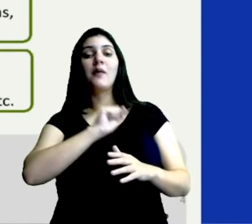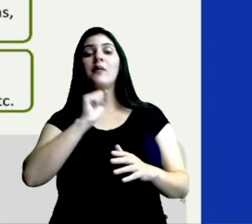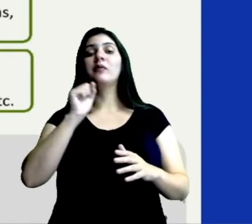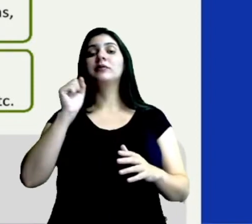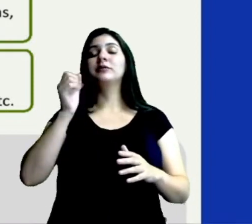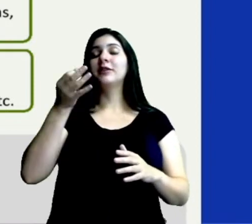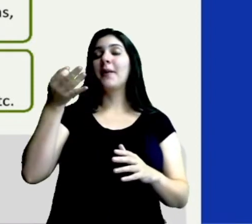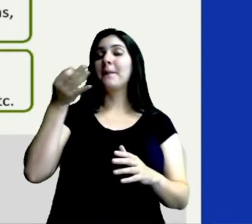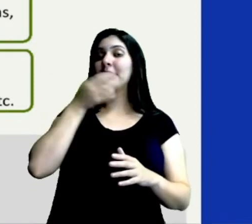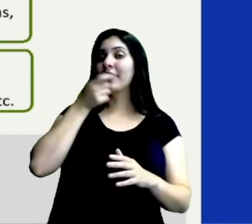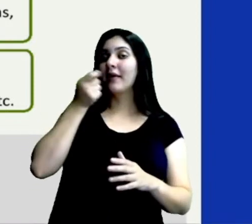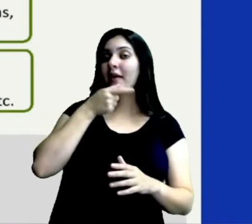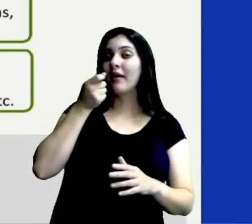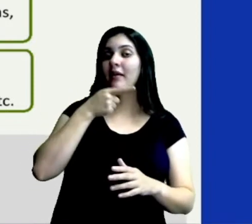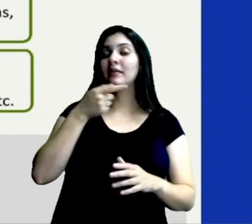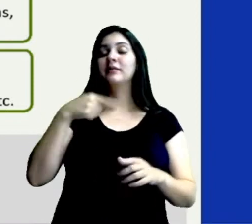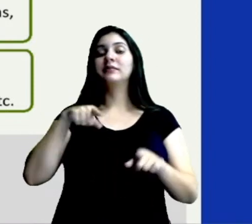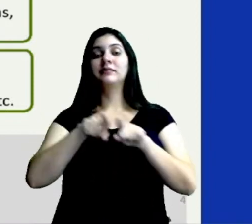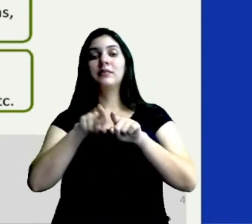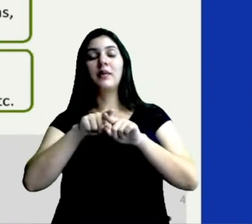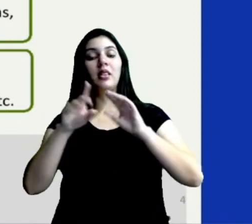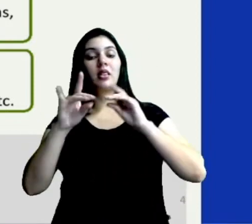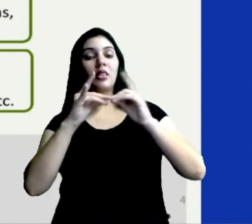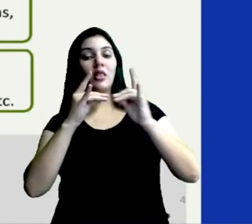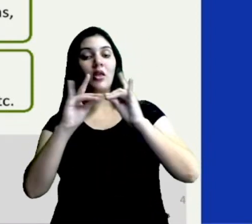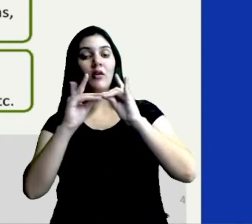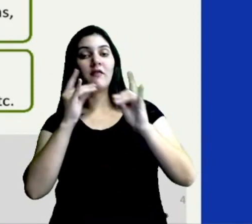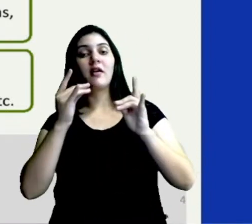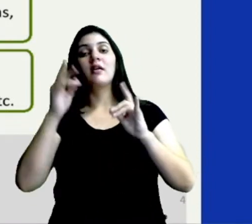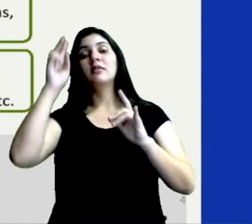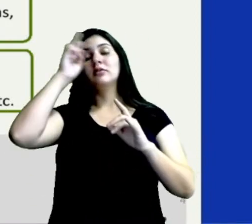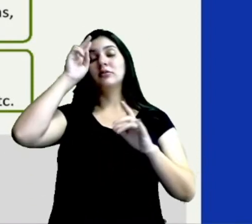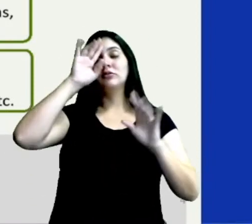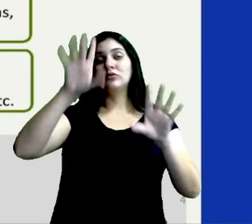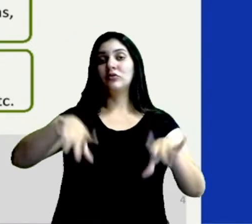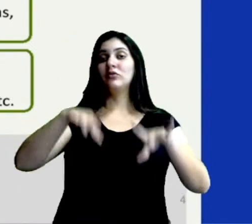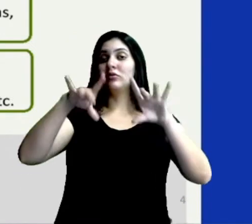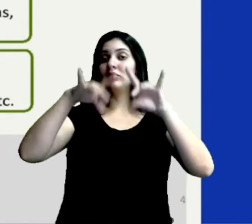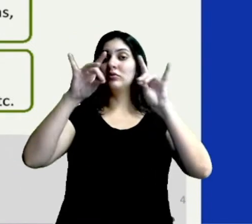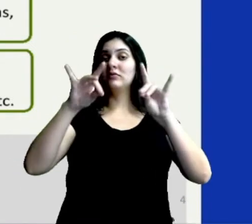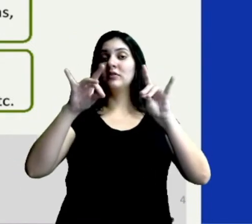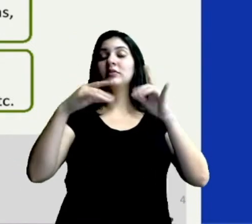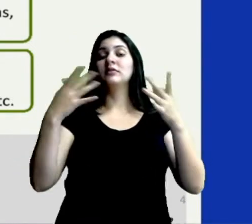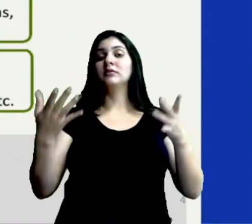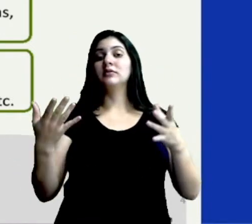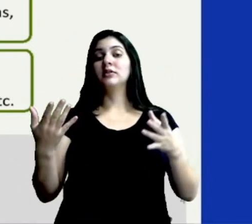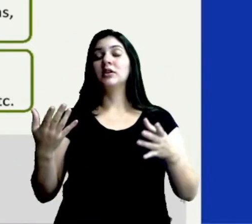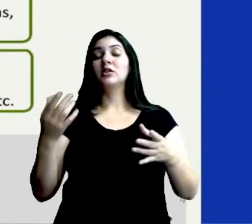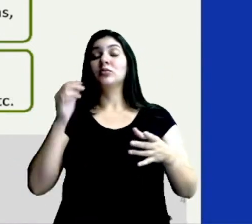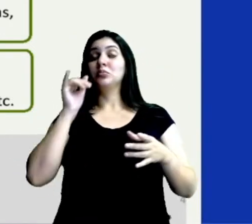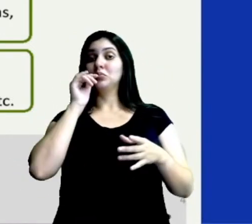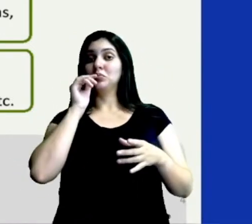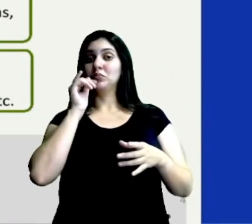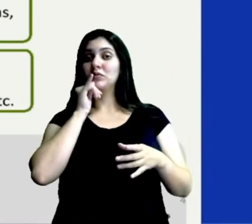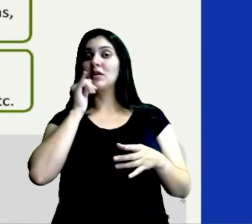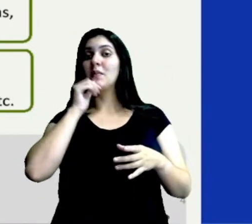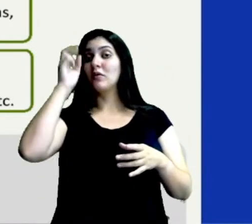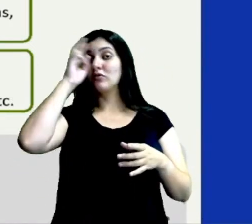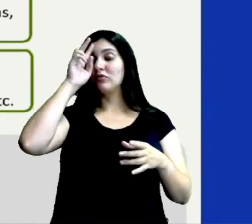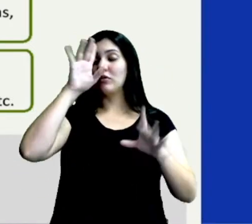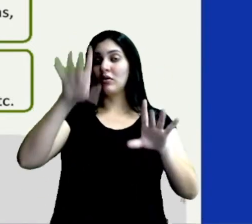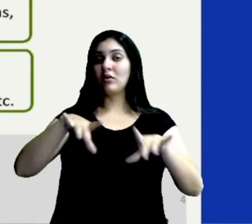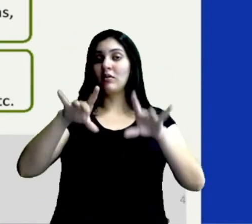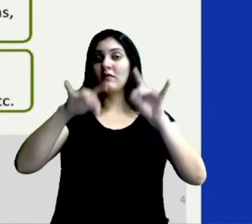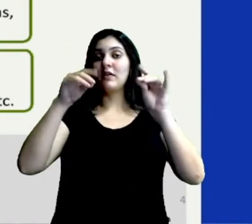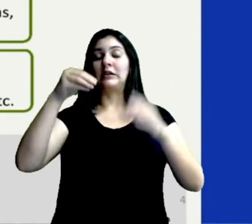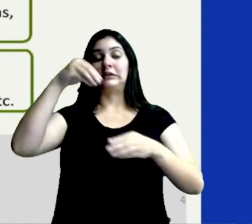piada, novela e conto de fadas. Vê só, conto de fadas está incluído no tipo textual